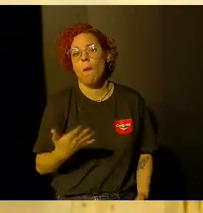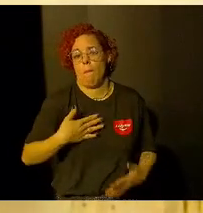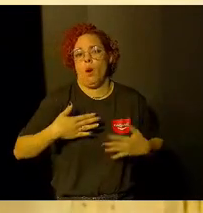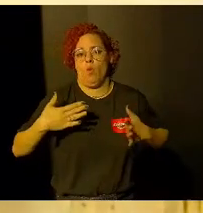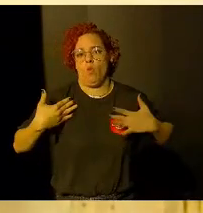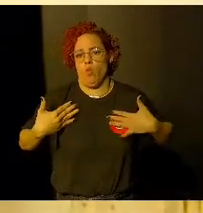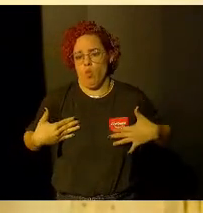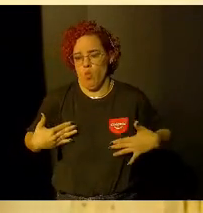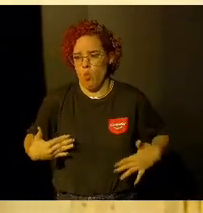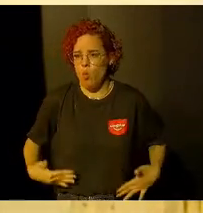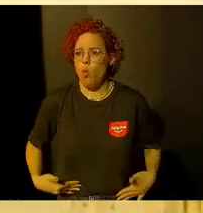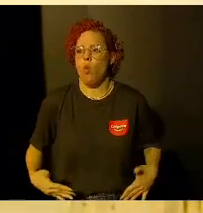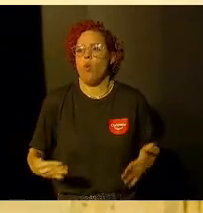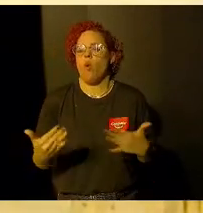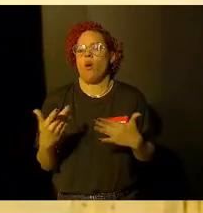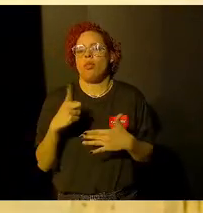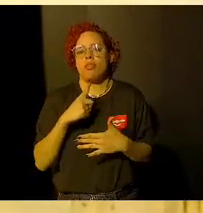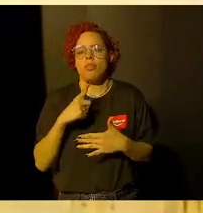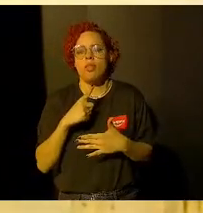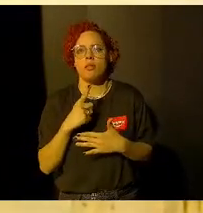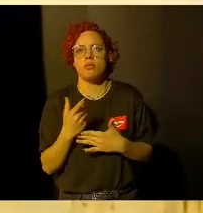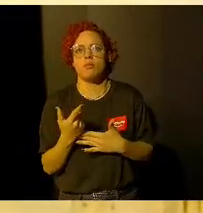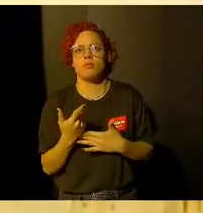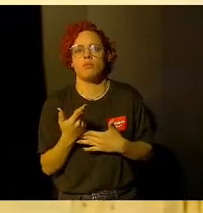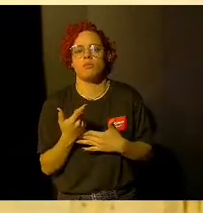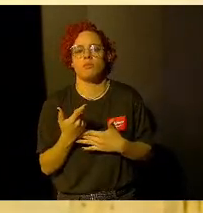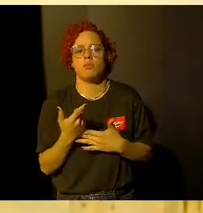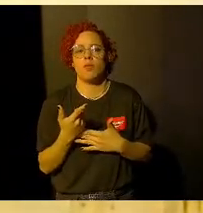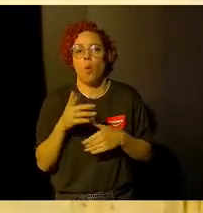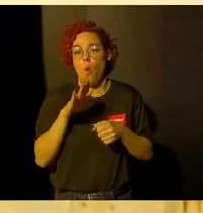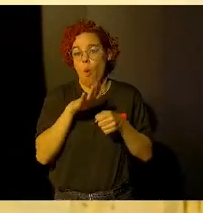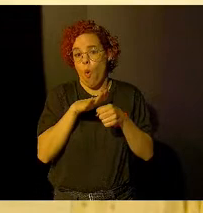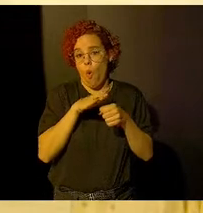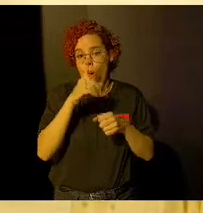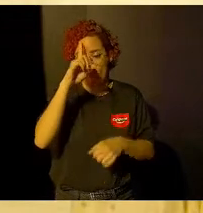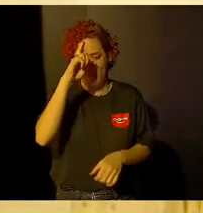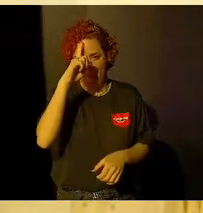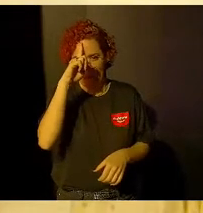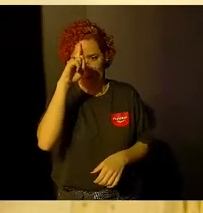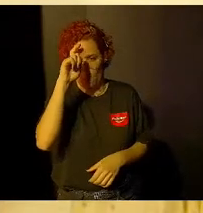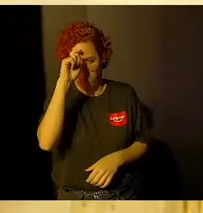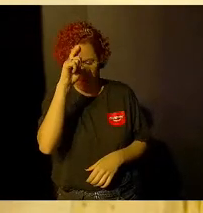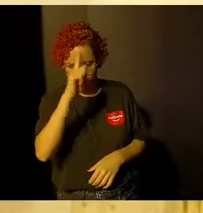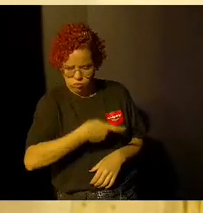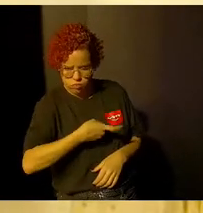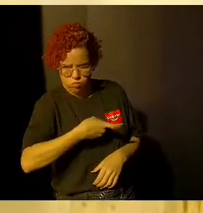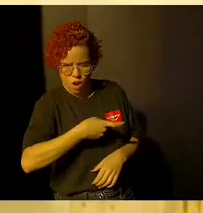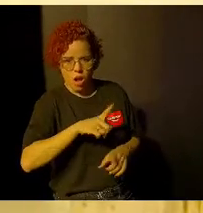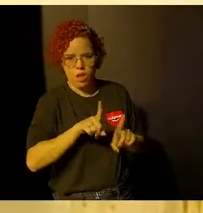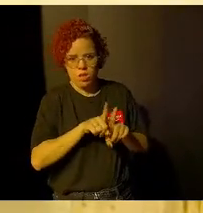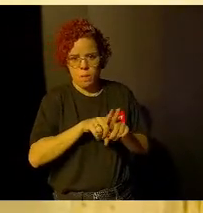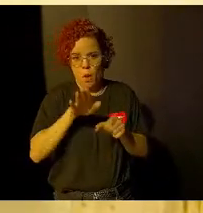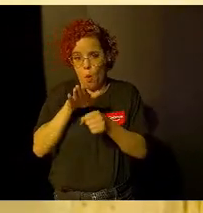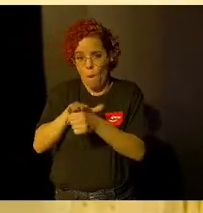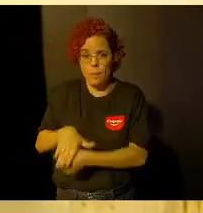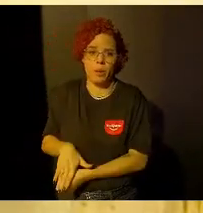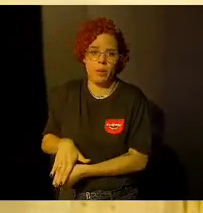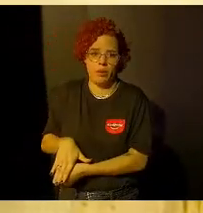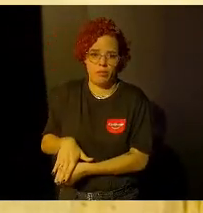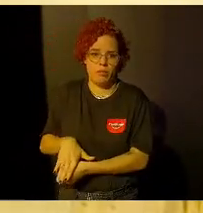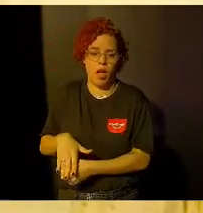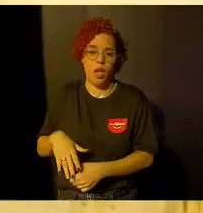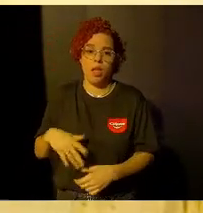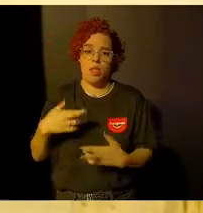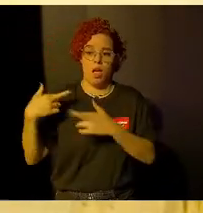eu tenho o professor e o Oprimido eu tenho eu tenho herança portuguesa branca